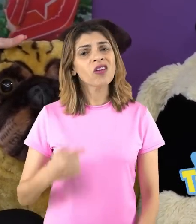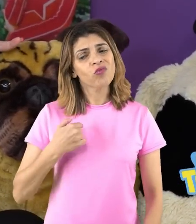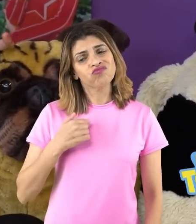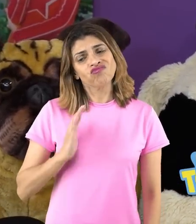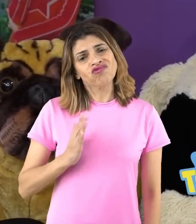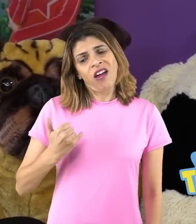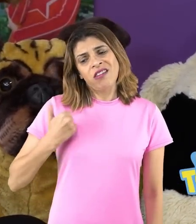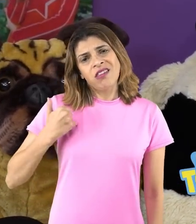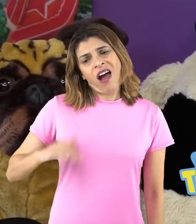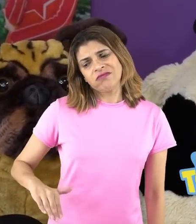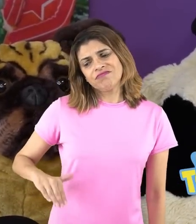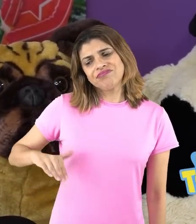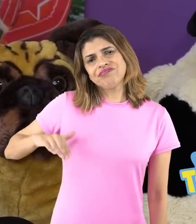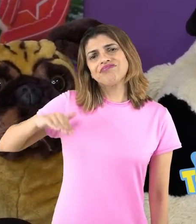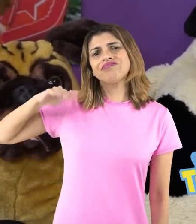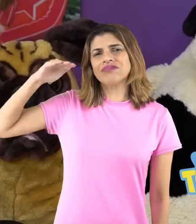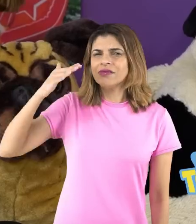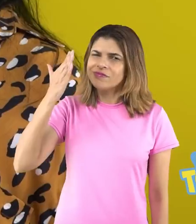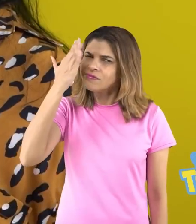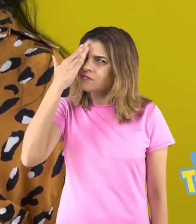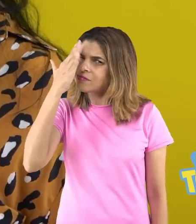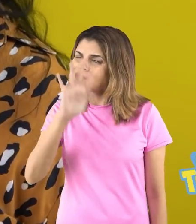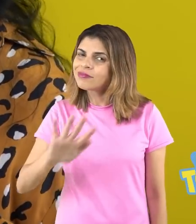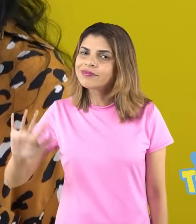crescendo você me entende né